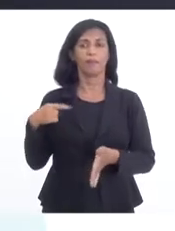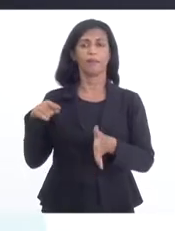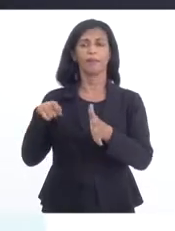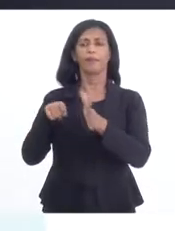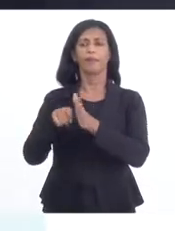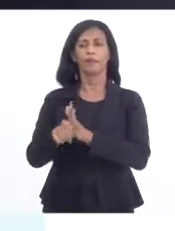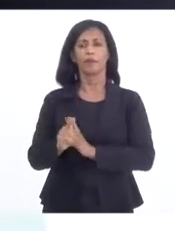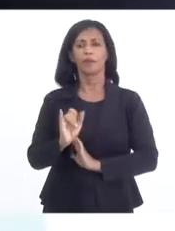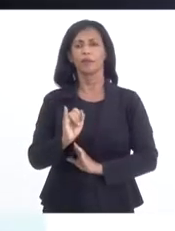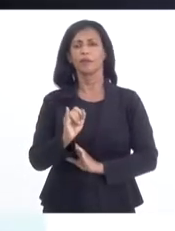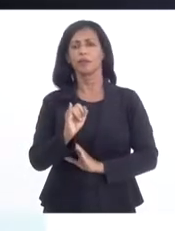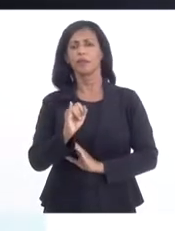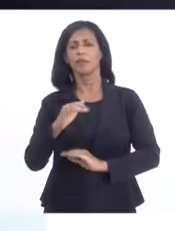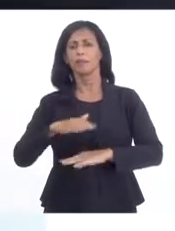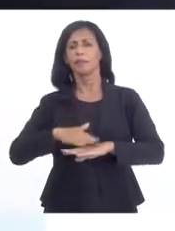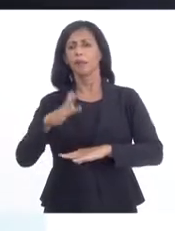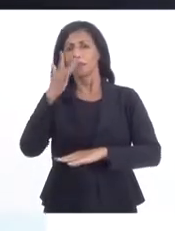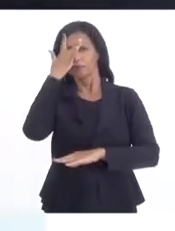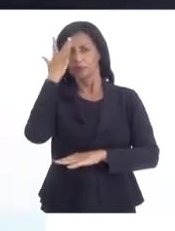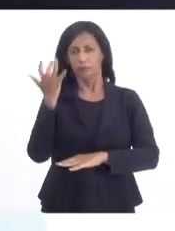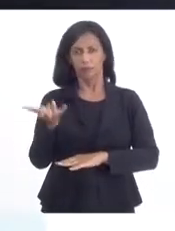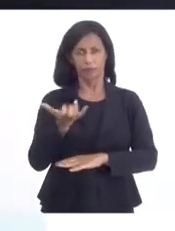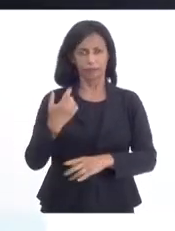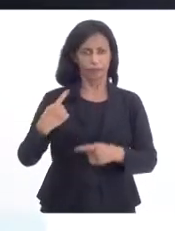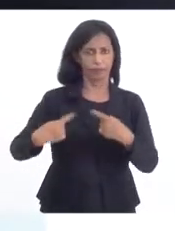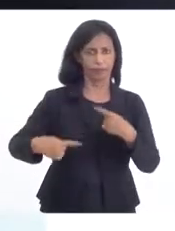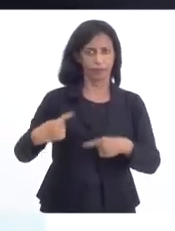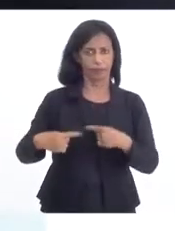ainda, se há alguém mais que queira discutir.